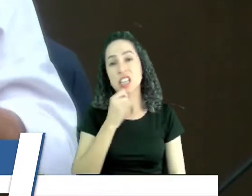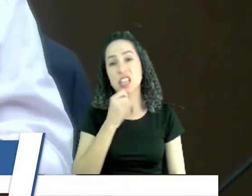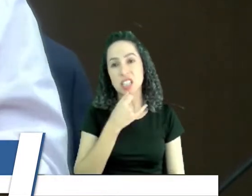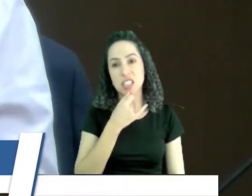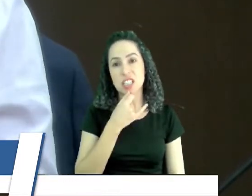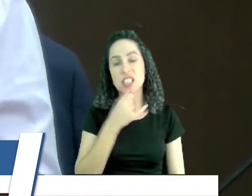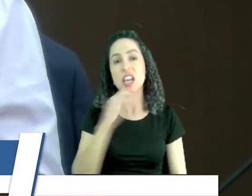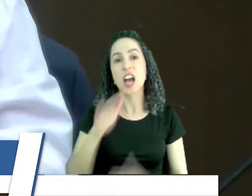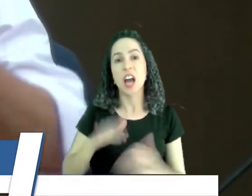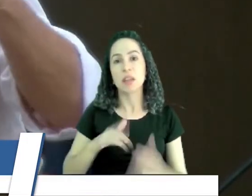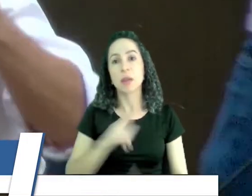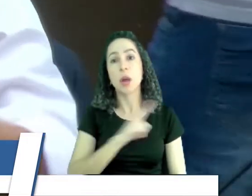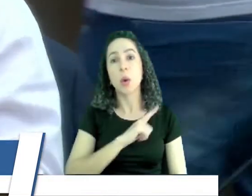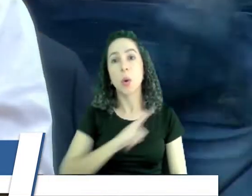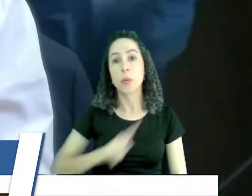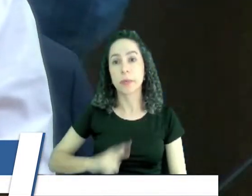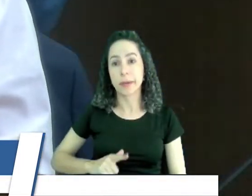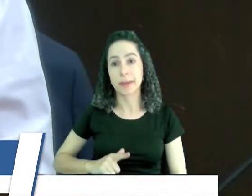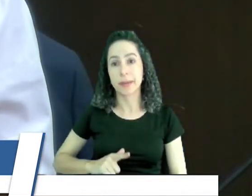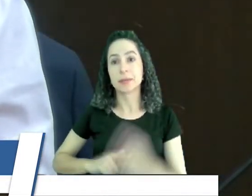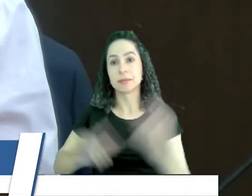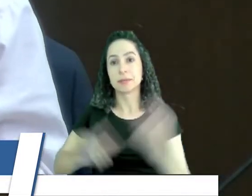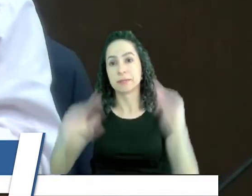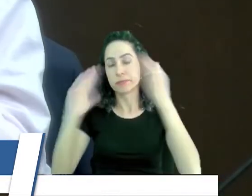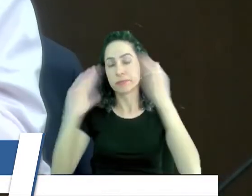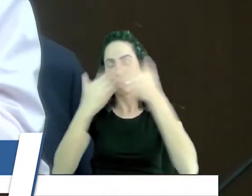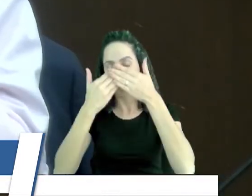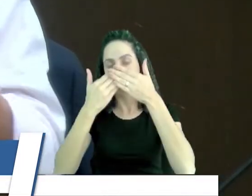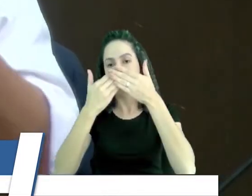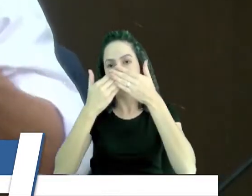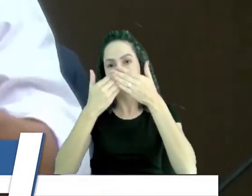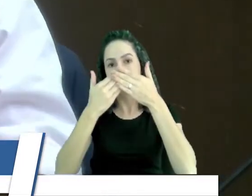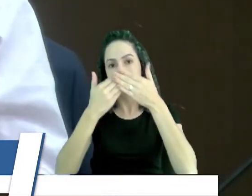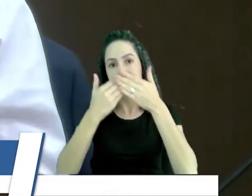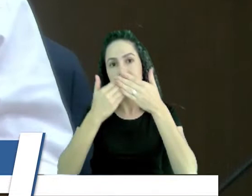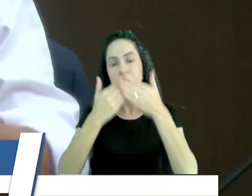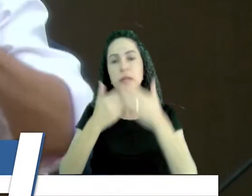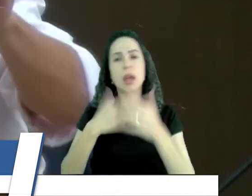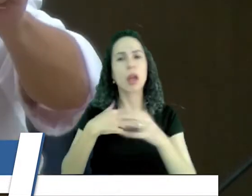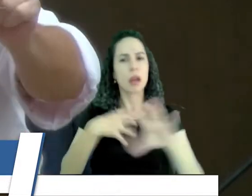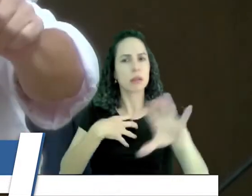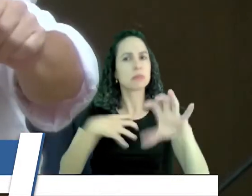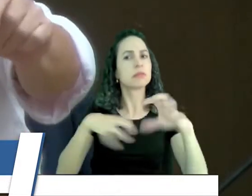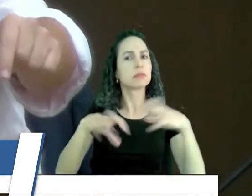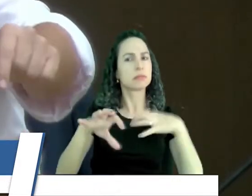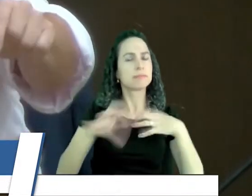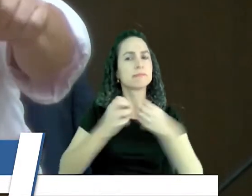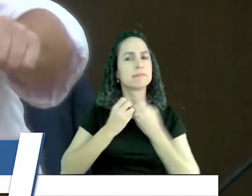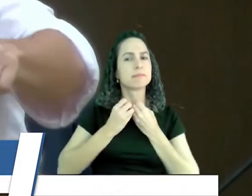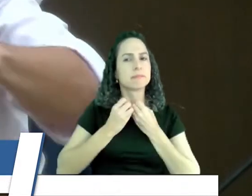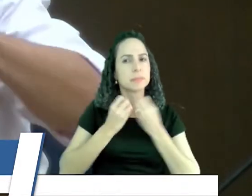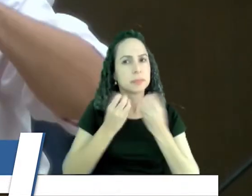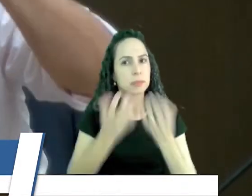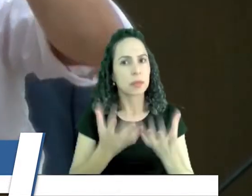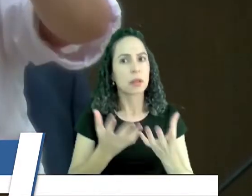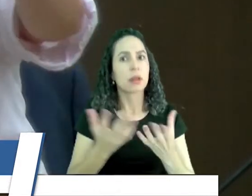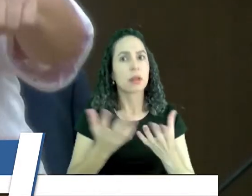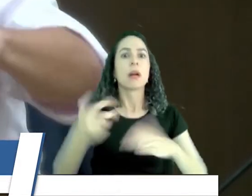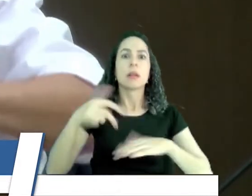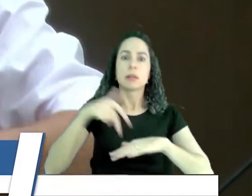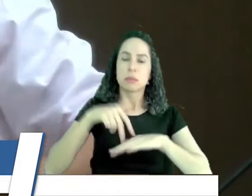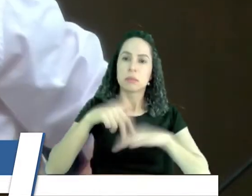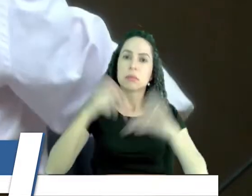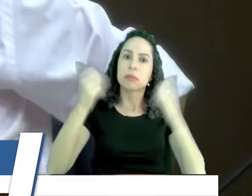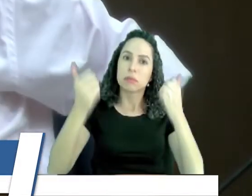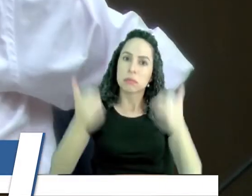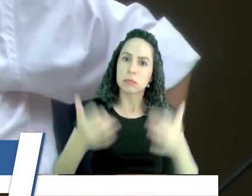está cega, não enxerga tanto assim. E eu entendo o seu desabafo, a sua oportunidade na tribuna de